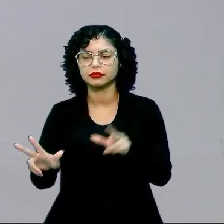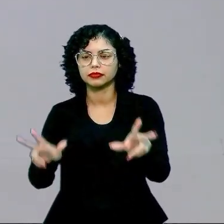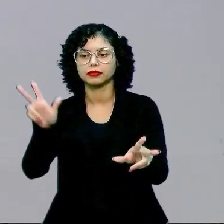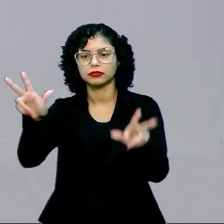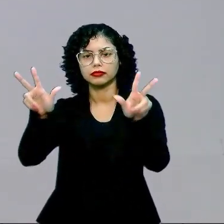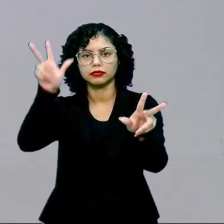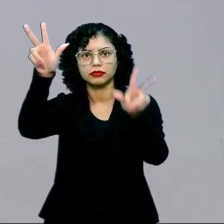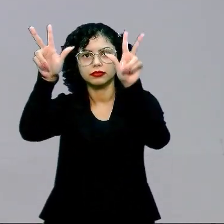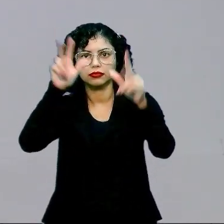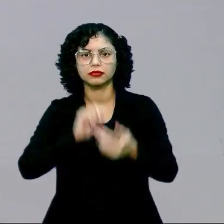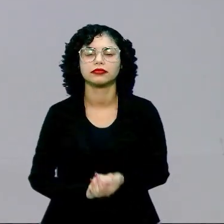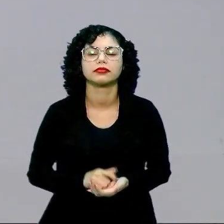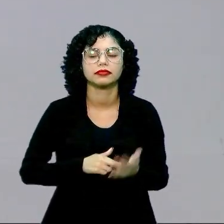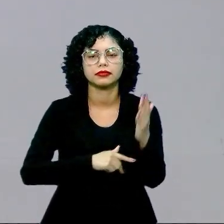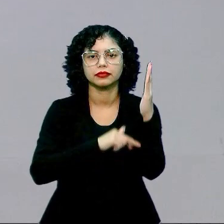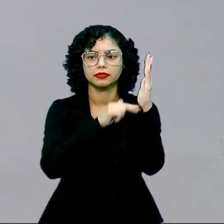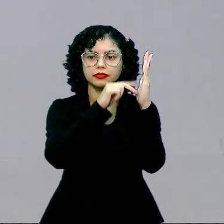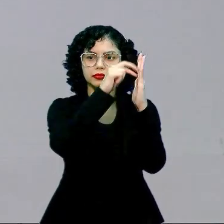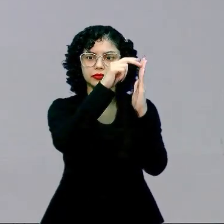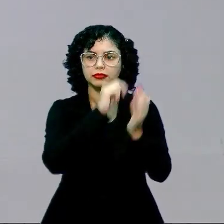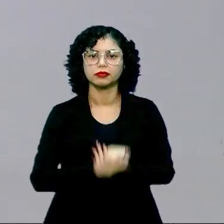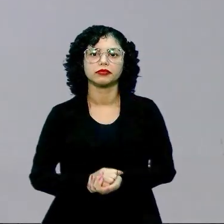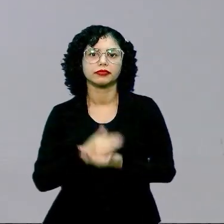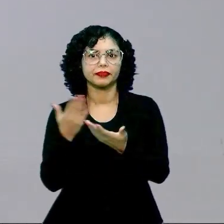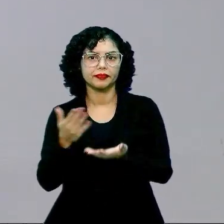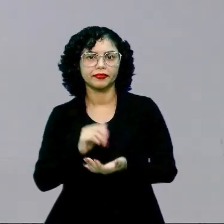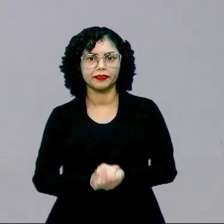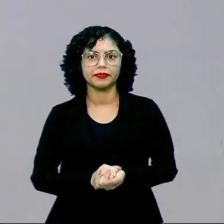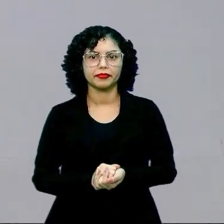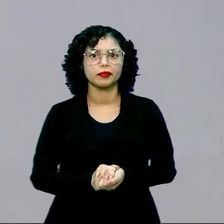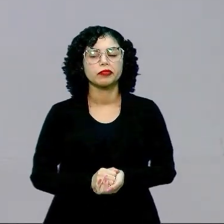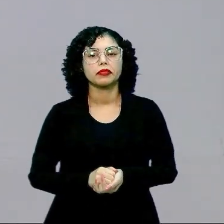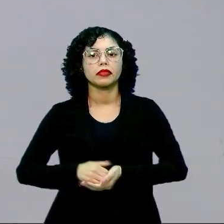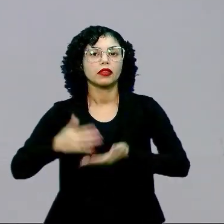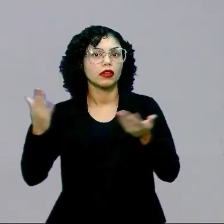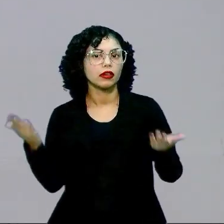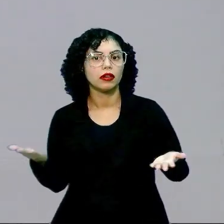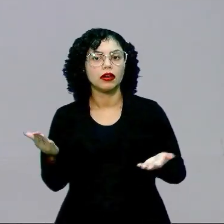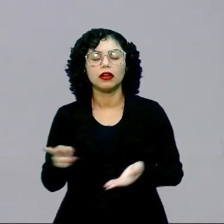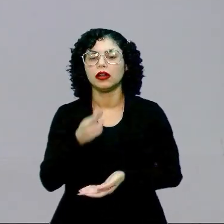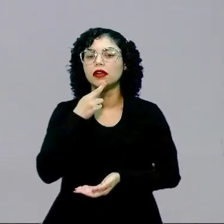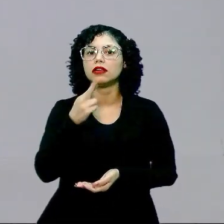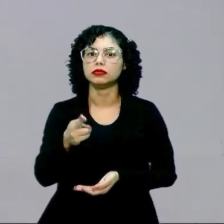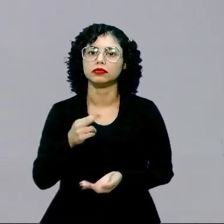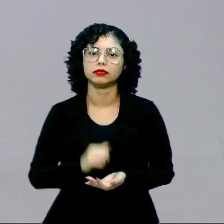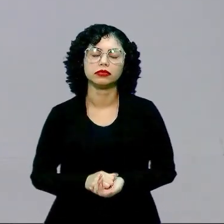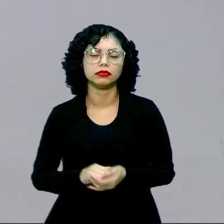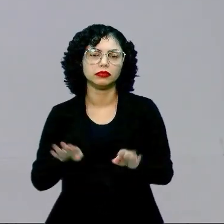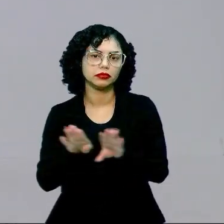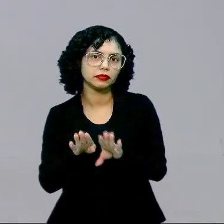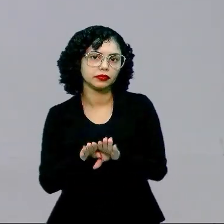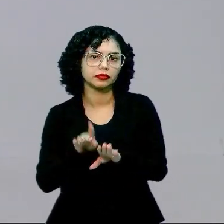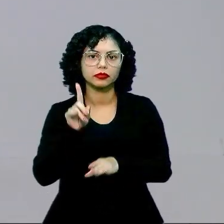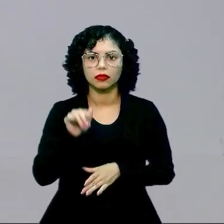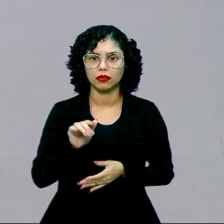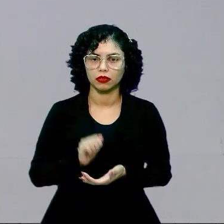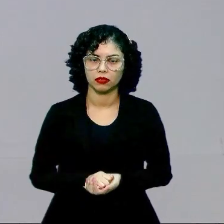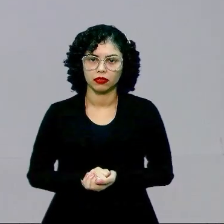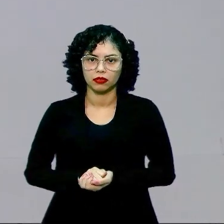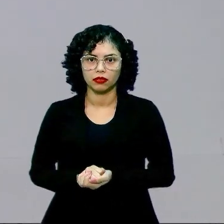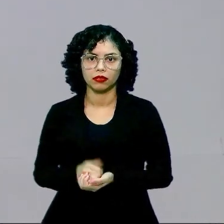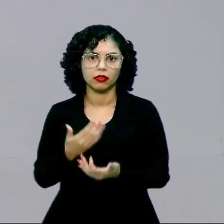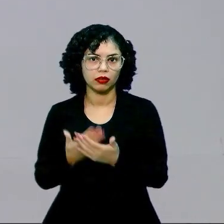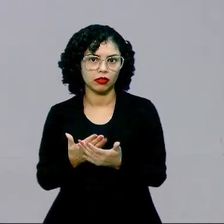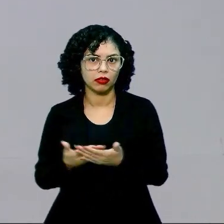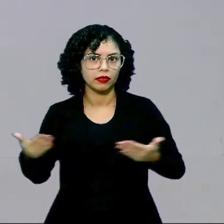nós conseguíssemos, né, andar pelas paredes aí igual a lagartixa? Então, a resposta disso, ela tem a ver